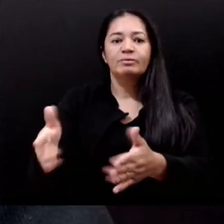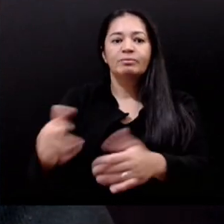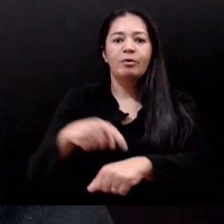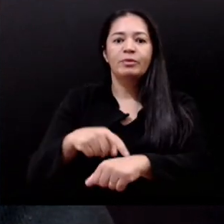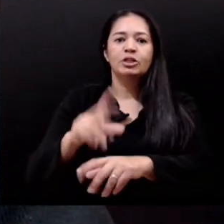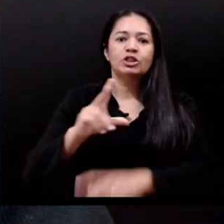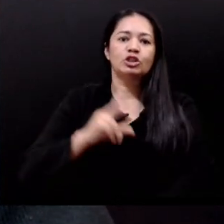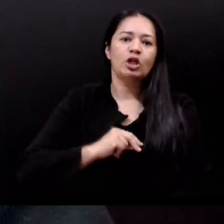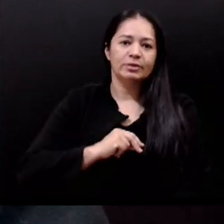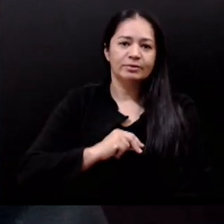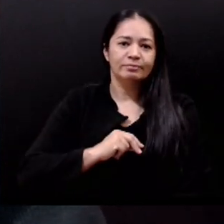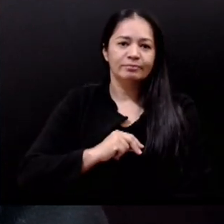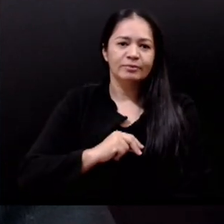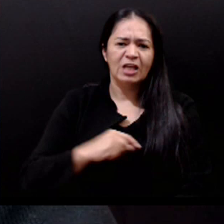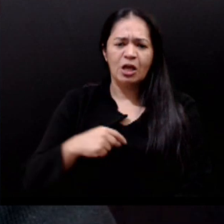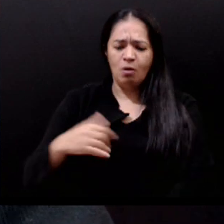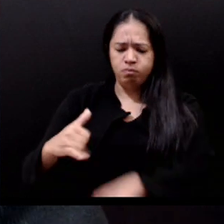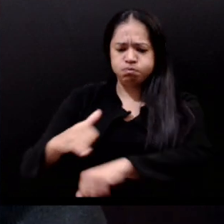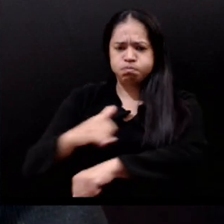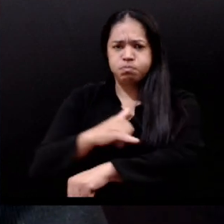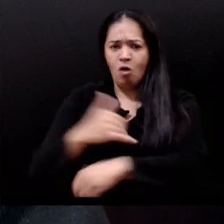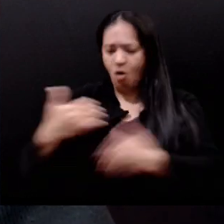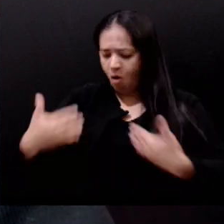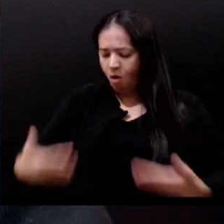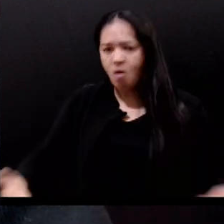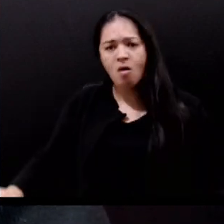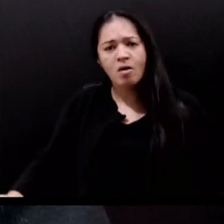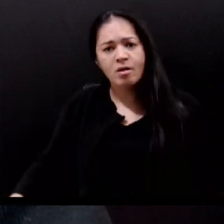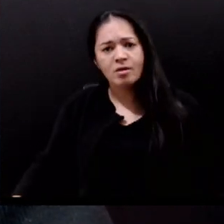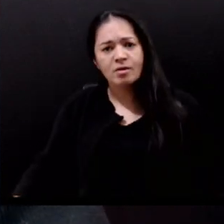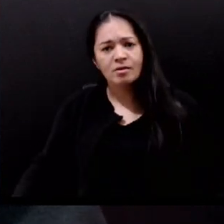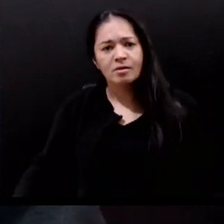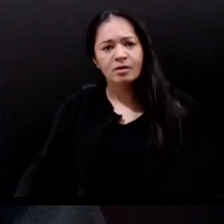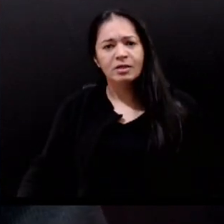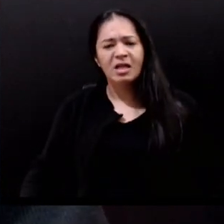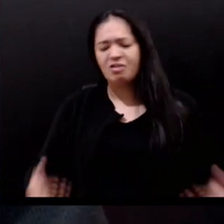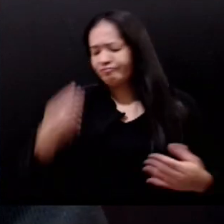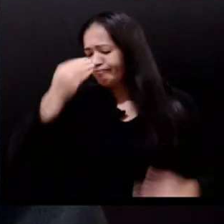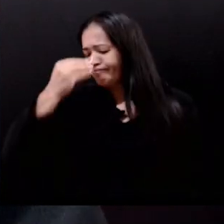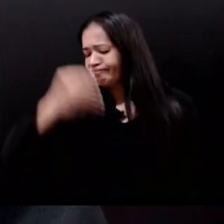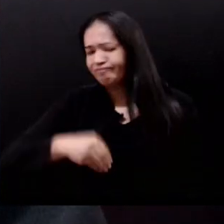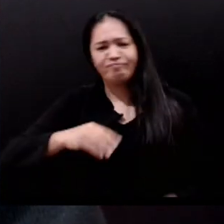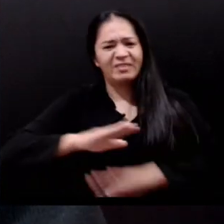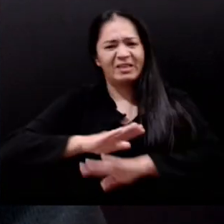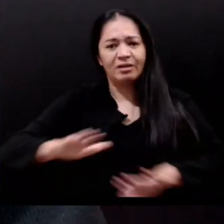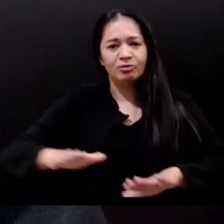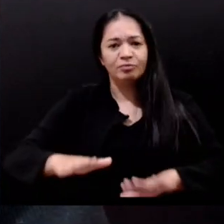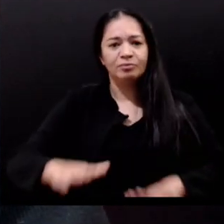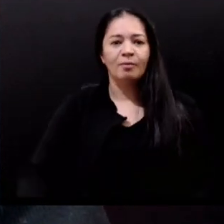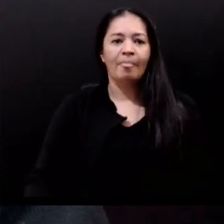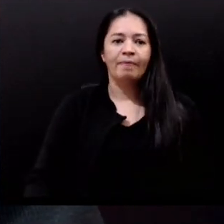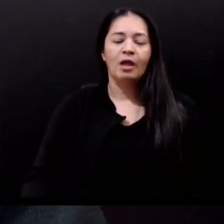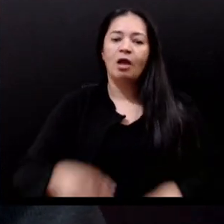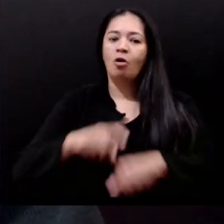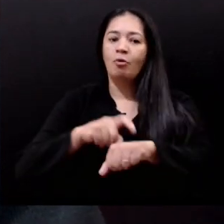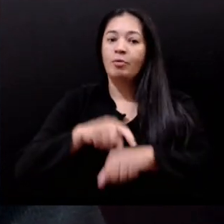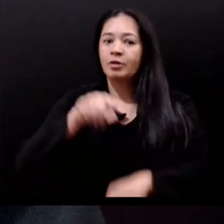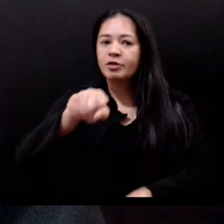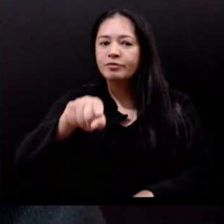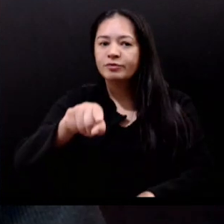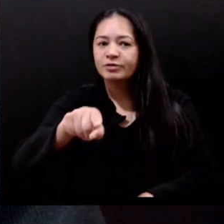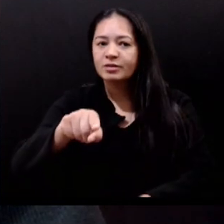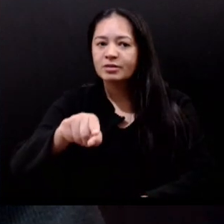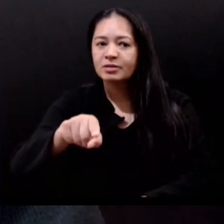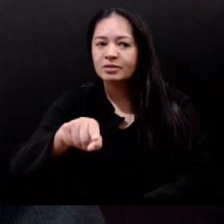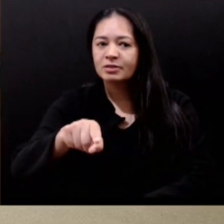sou gorda demais, olha só, eu sou gordo demais, eu não presto para nada, eu não sirvo para nada". E aí é o momento que você menos espera, você já está em uma